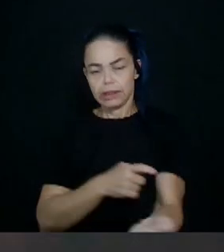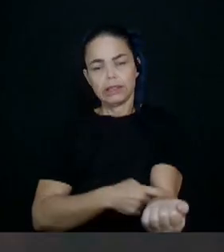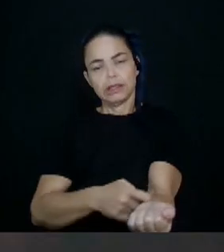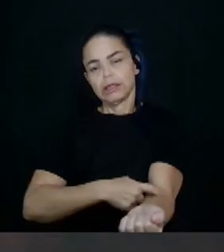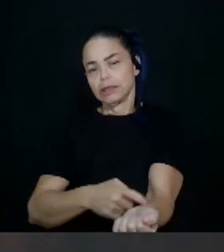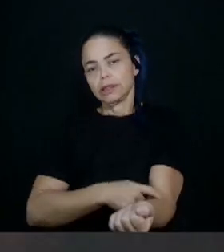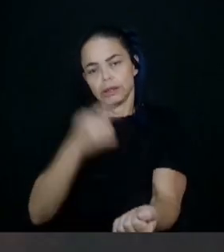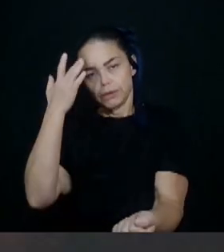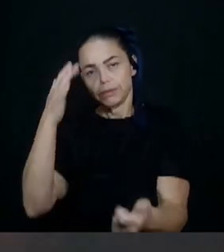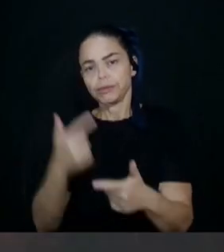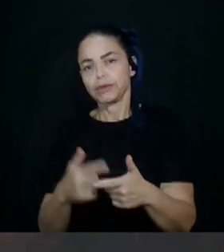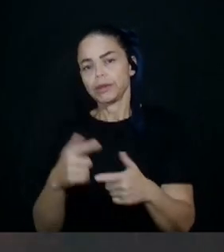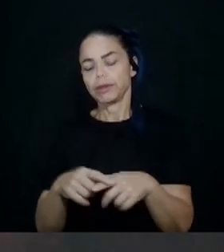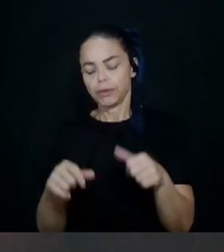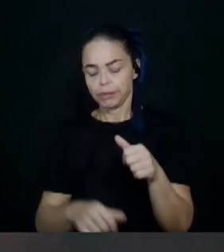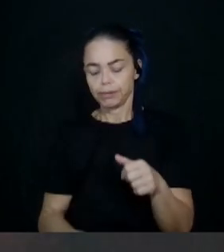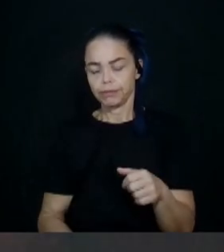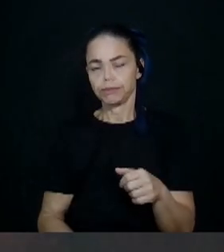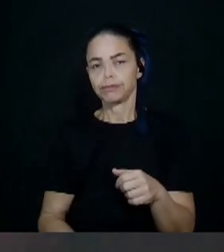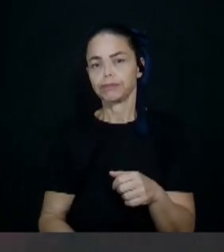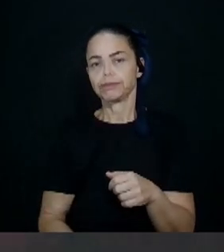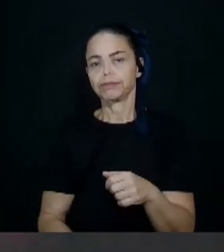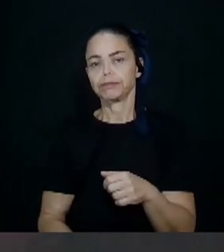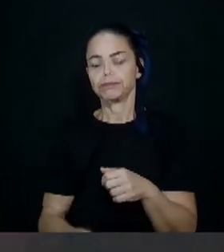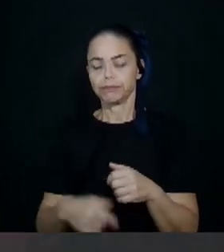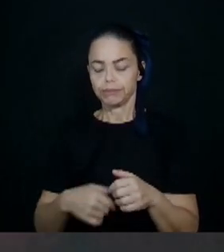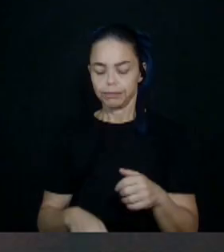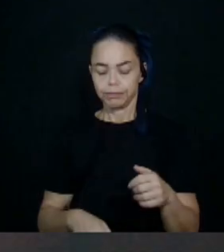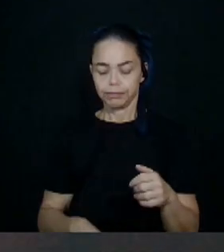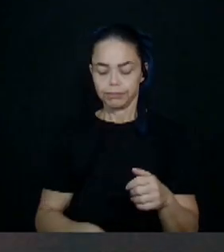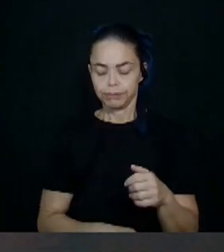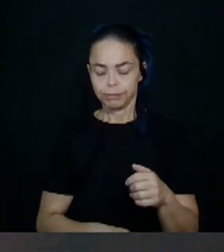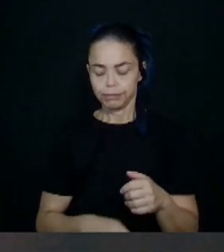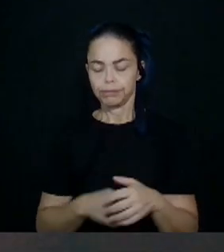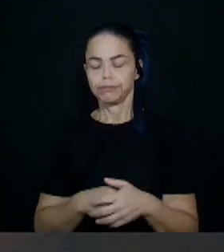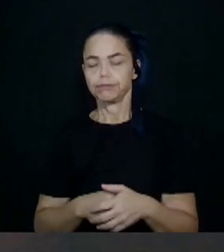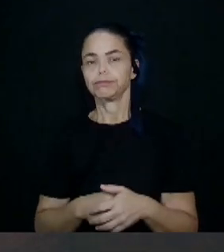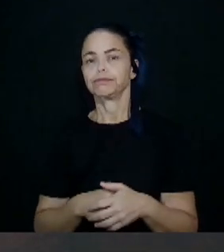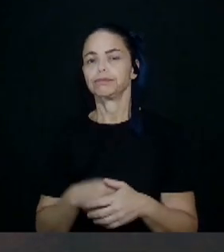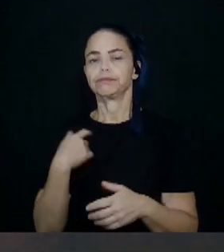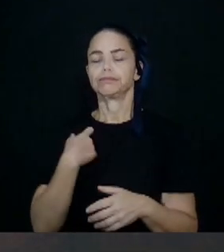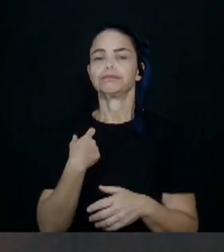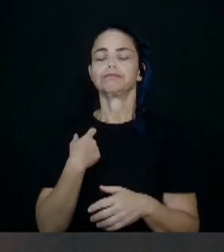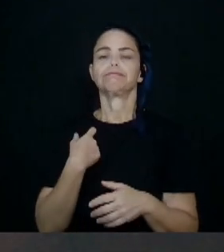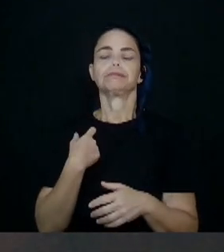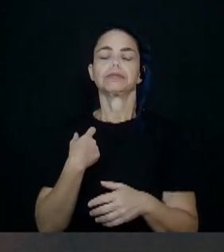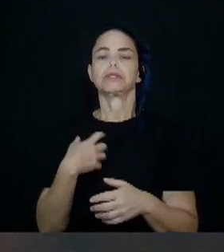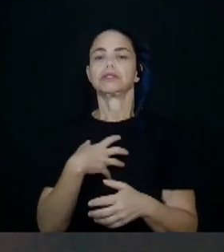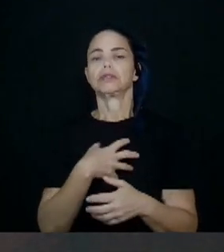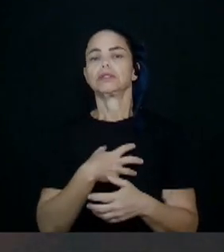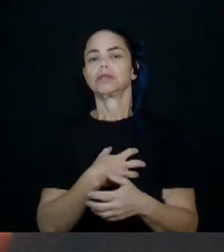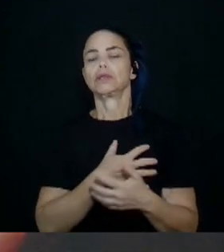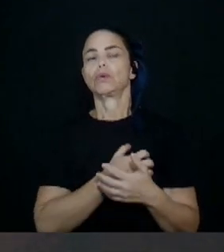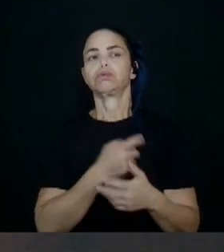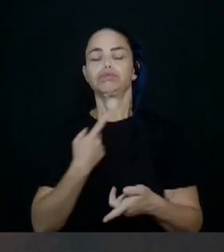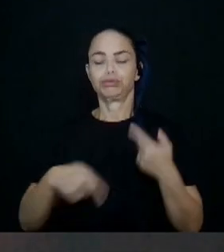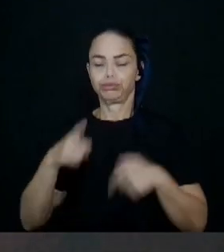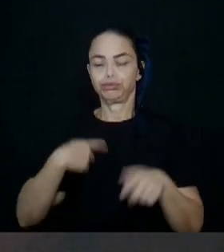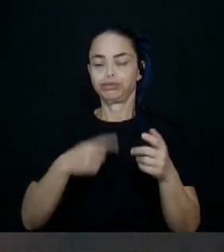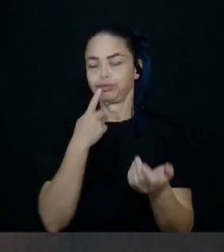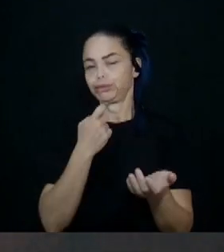André. Como eu disse, né, a questão, nós somos pulsar, né? Temos sangue.